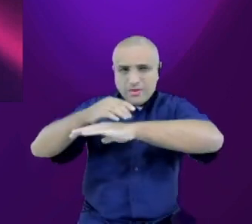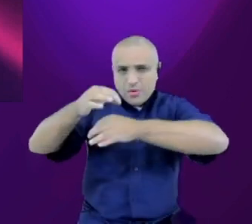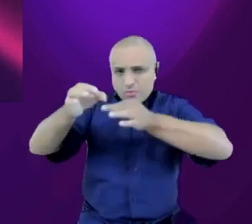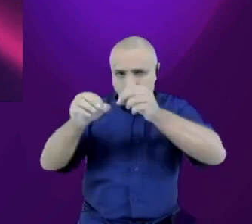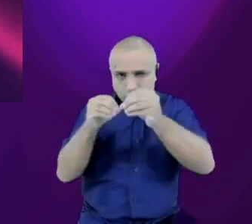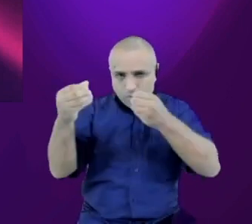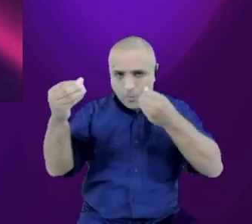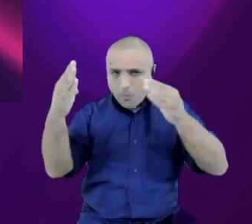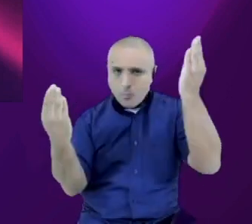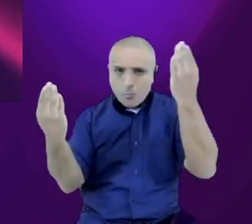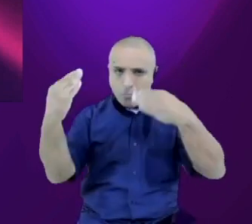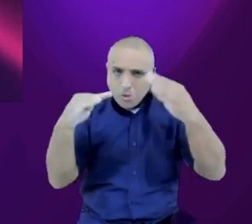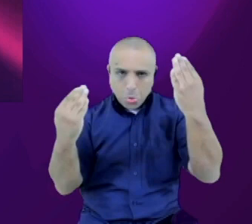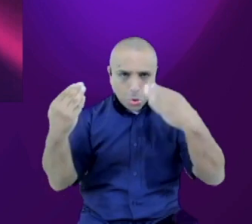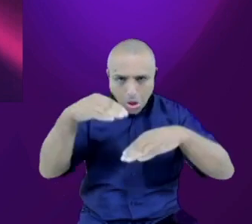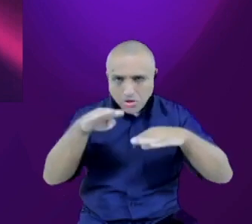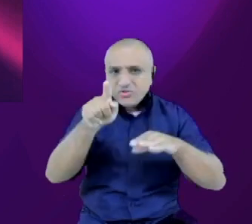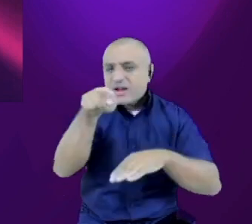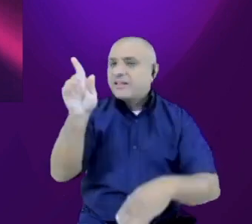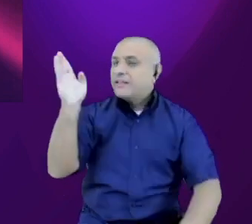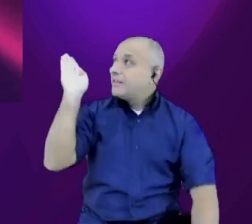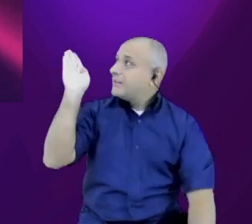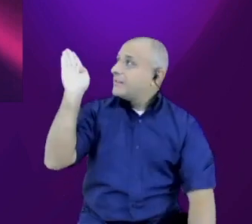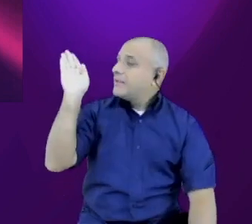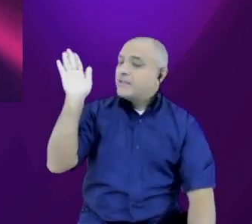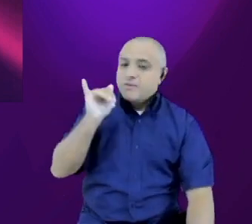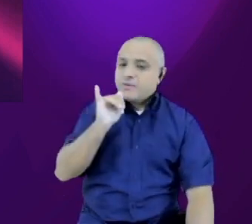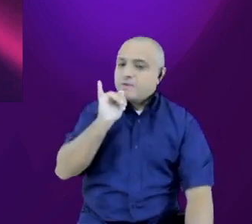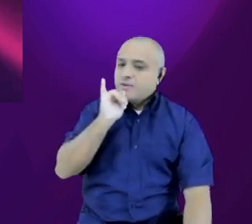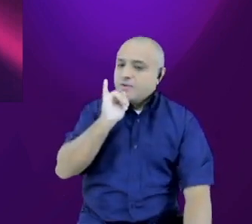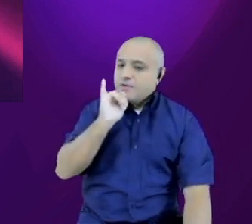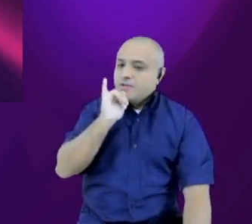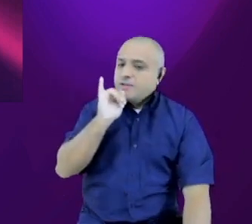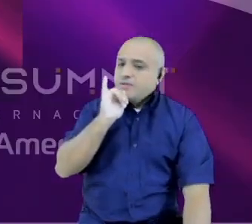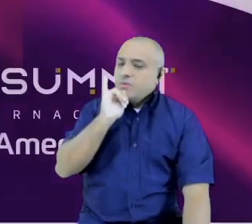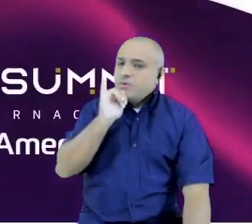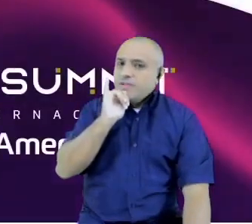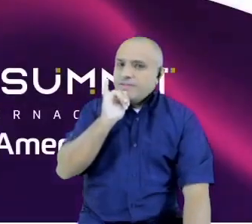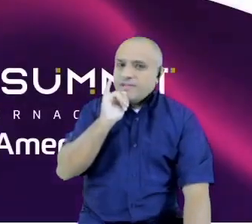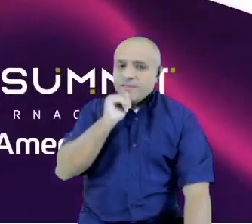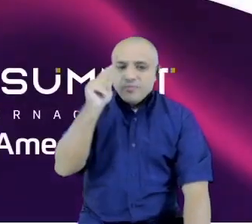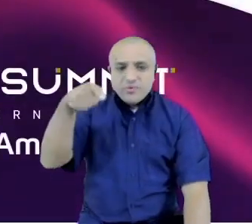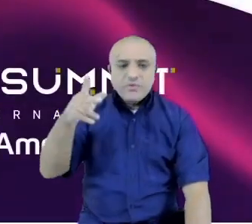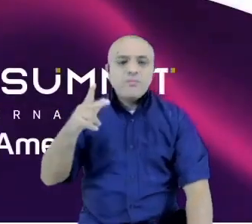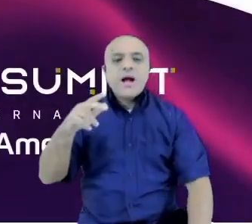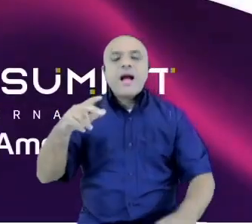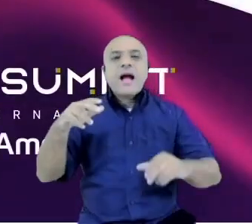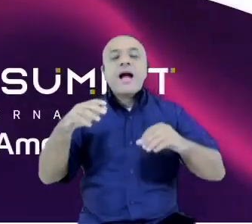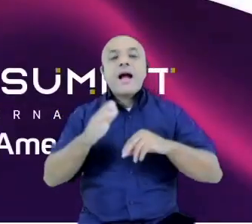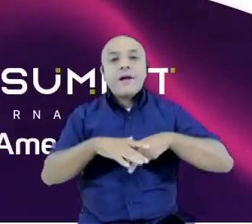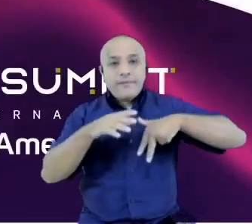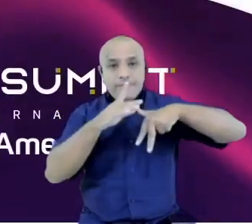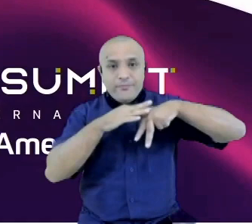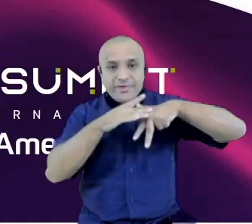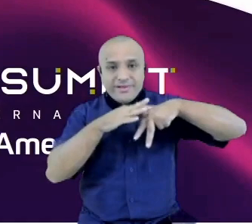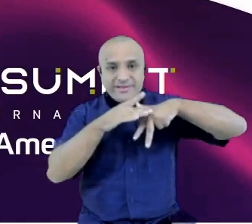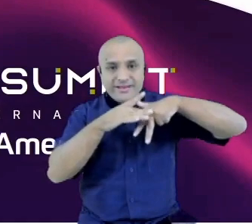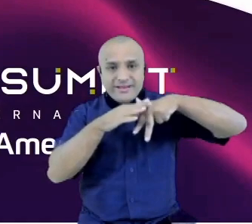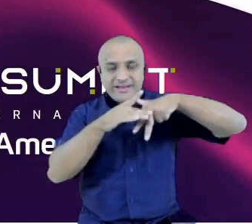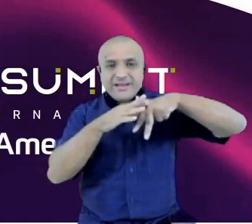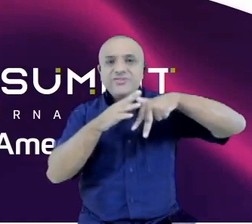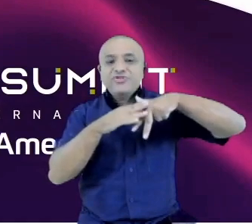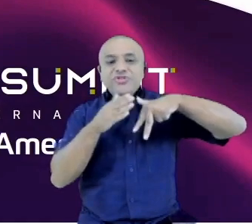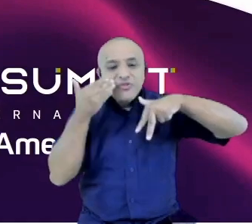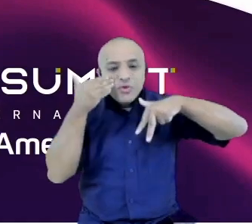tá? Aqui tem um exemplo de uma paciente, né, uma auxiliar do Thomas Edison, que ficou exposta por